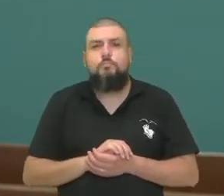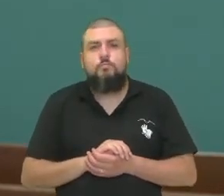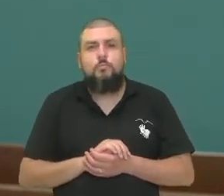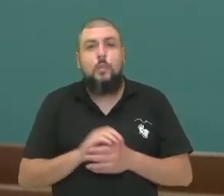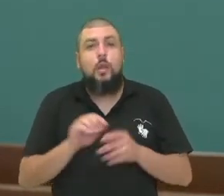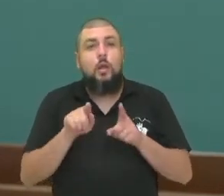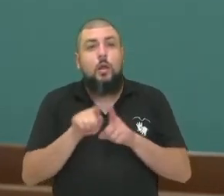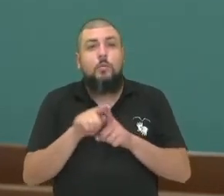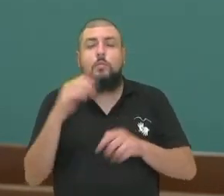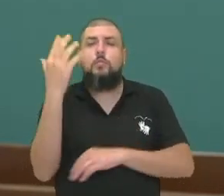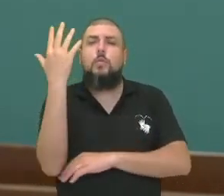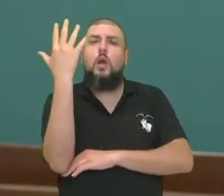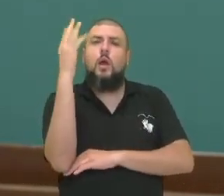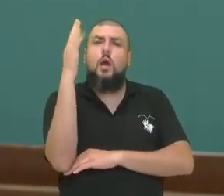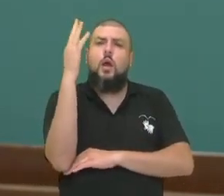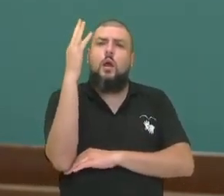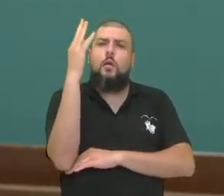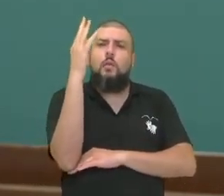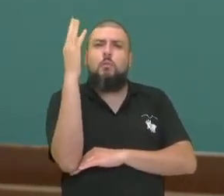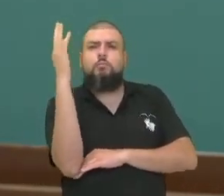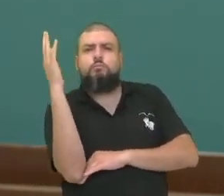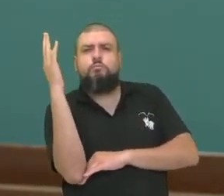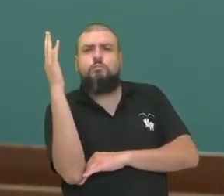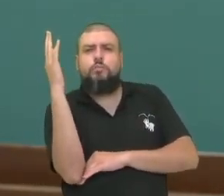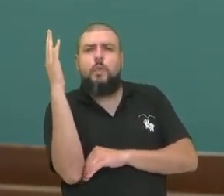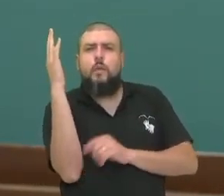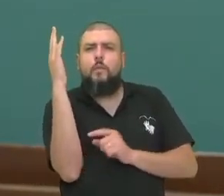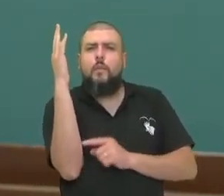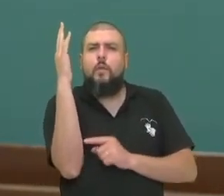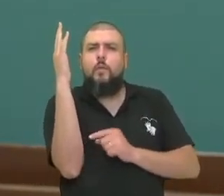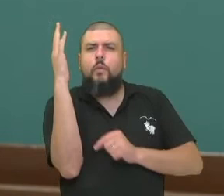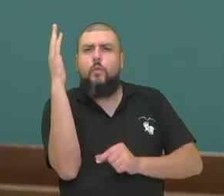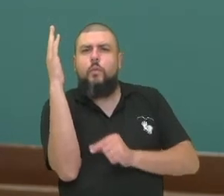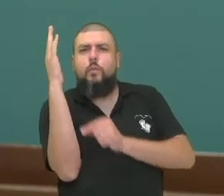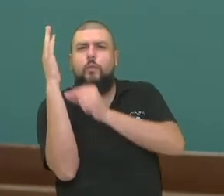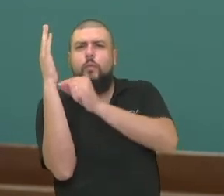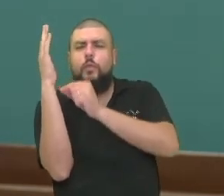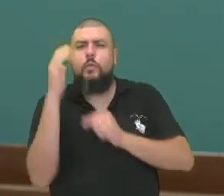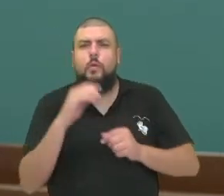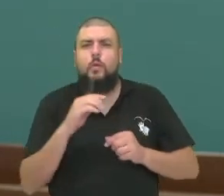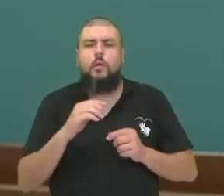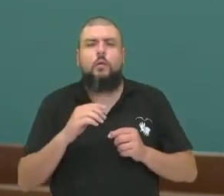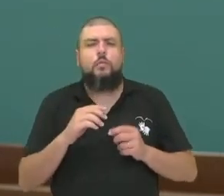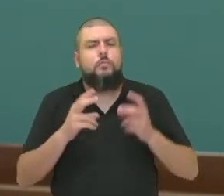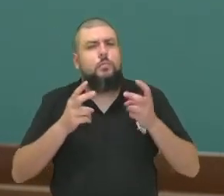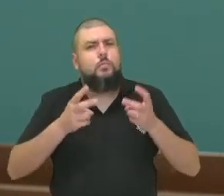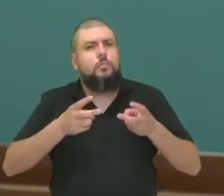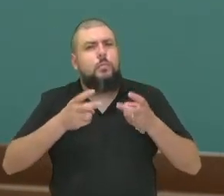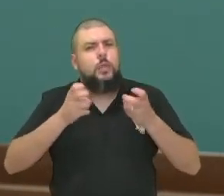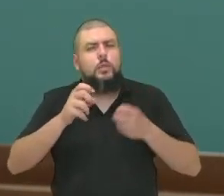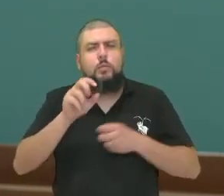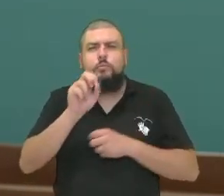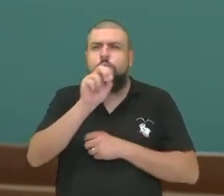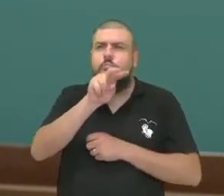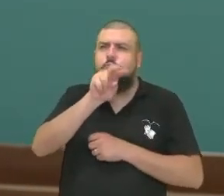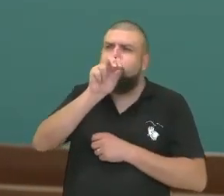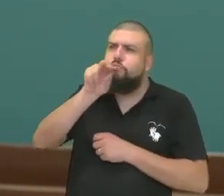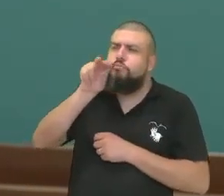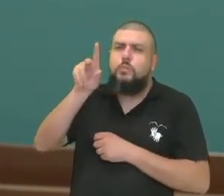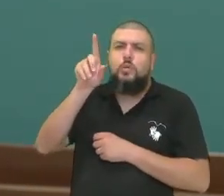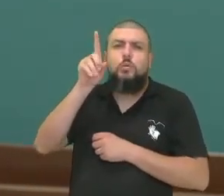tem uma inclinação não tem outro tem que ter diversas diversas situações que a gente pode observar algo que tá internado né que tá